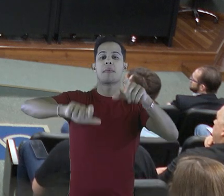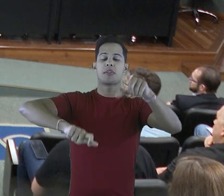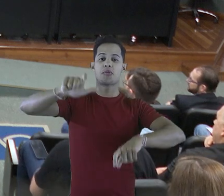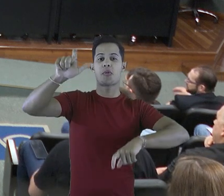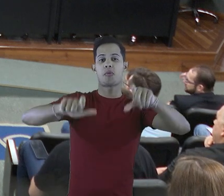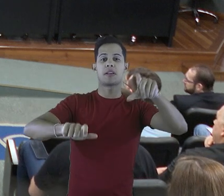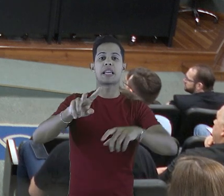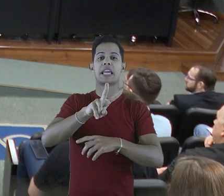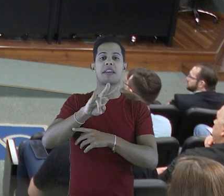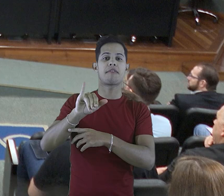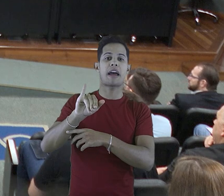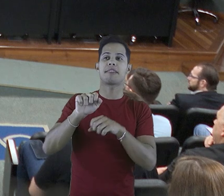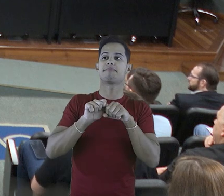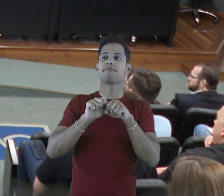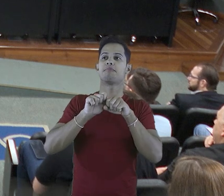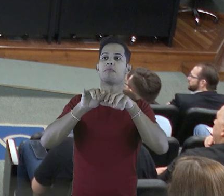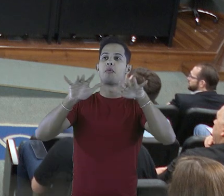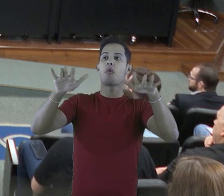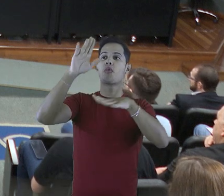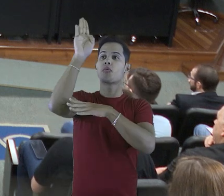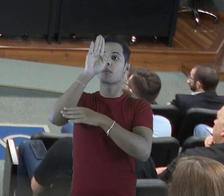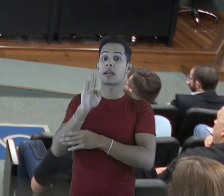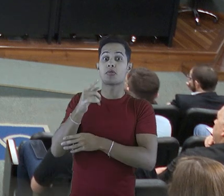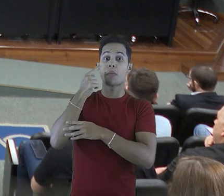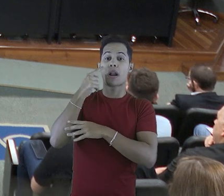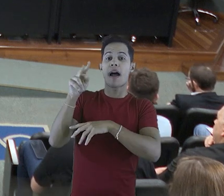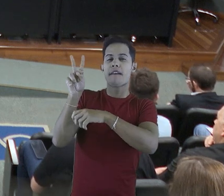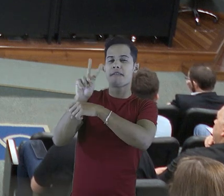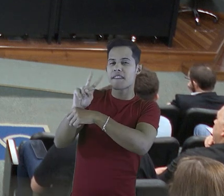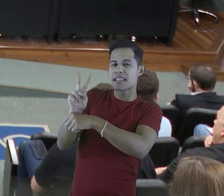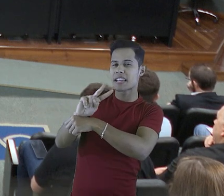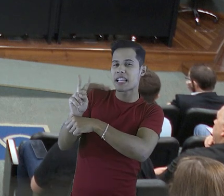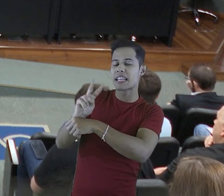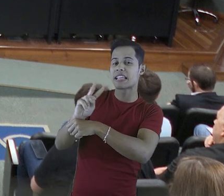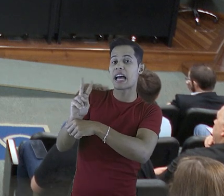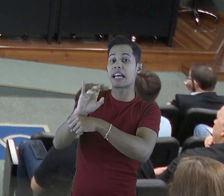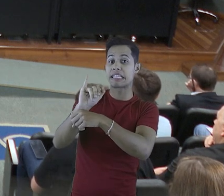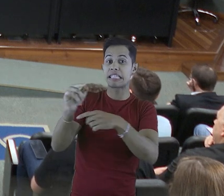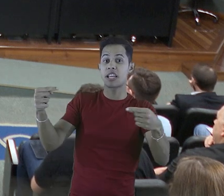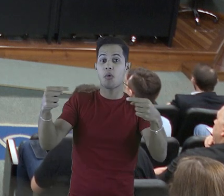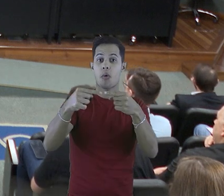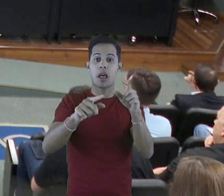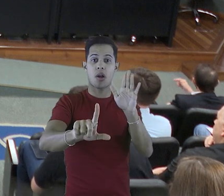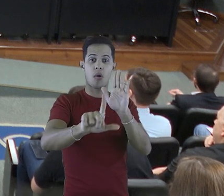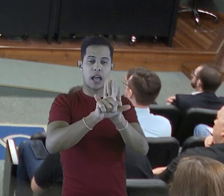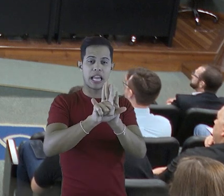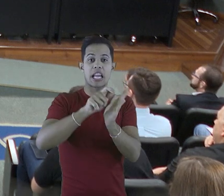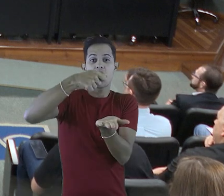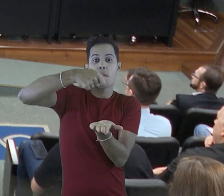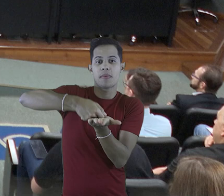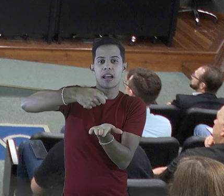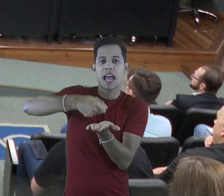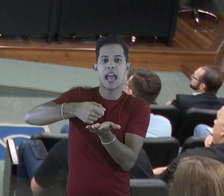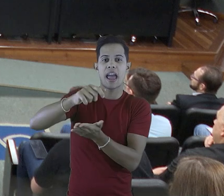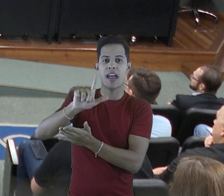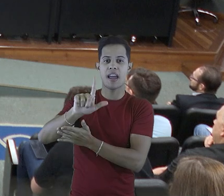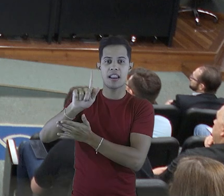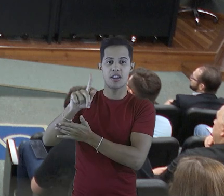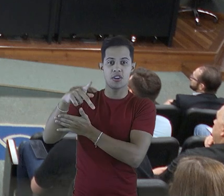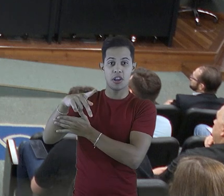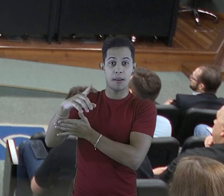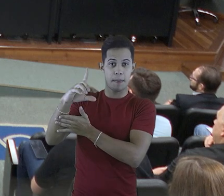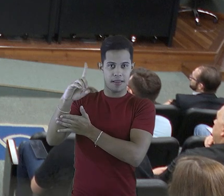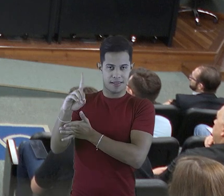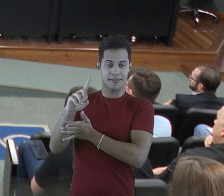Brasil inteiro para verificar o cumprimento das obrigatoriedades da LGPD.